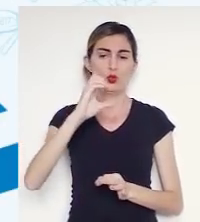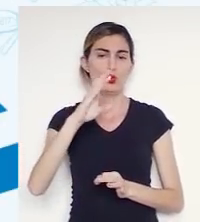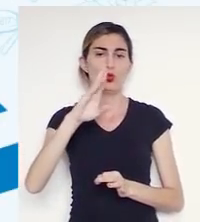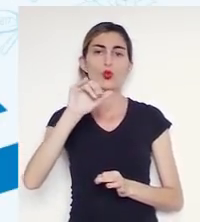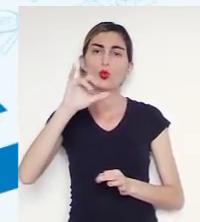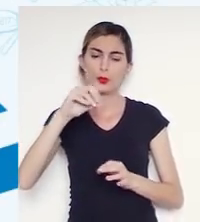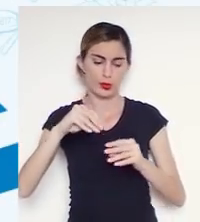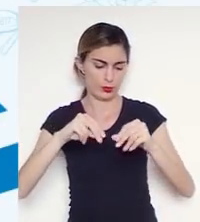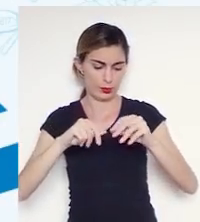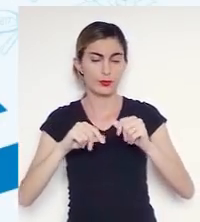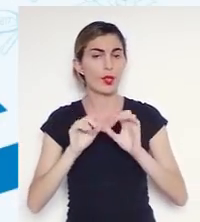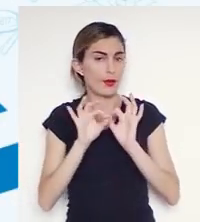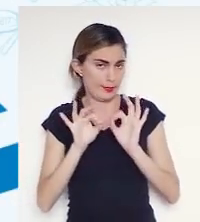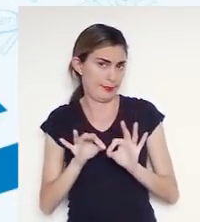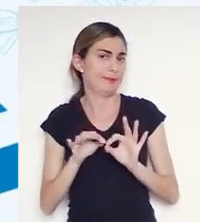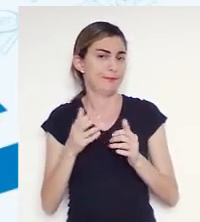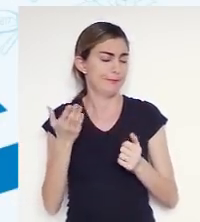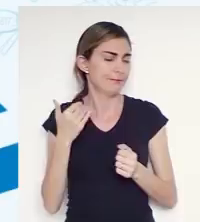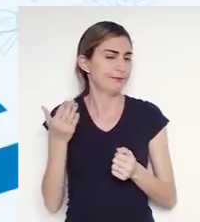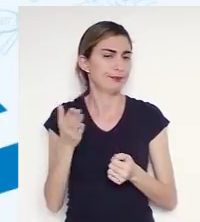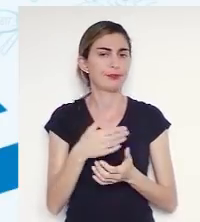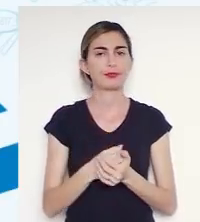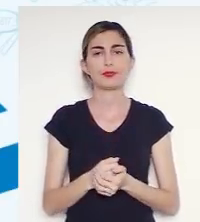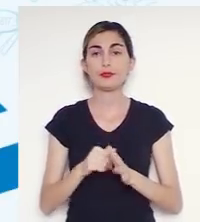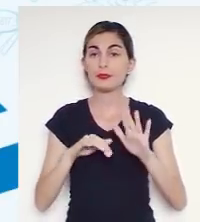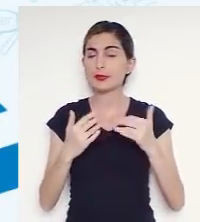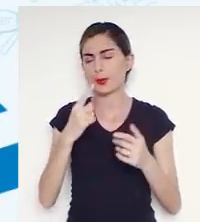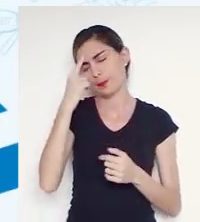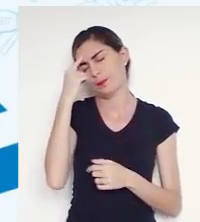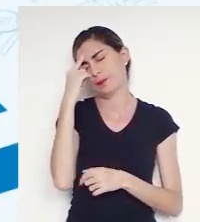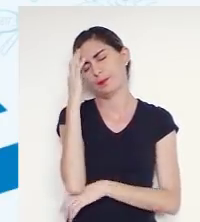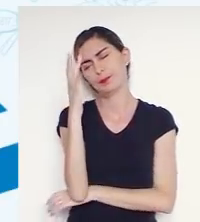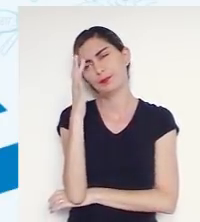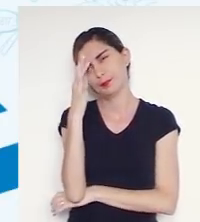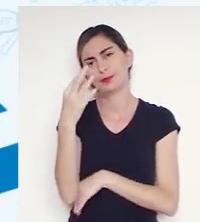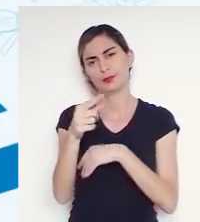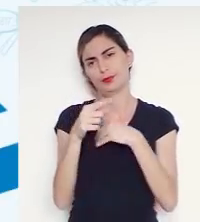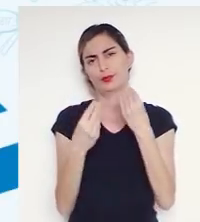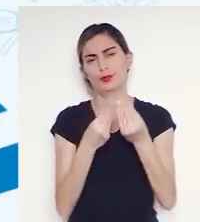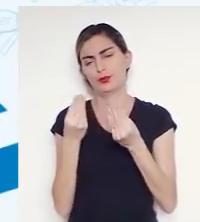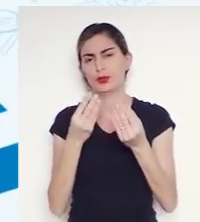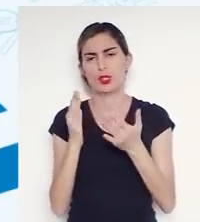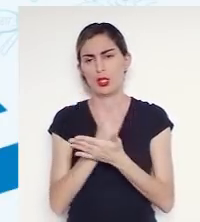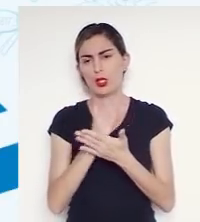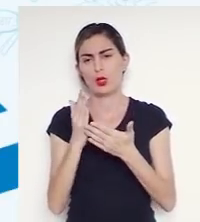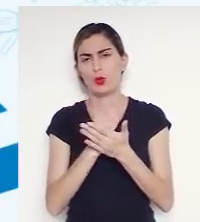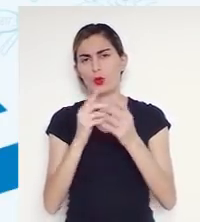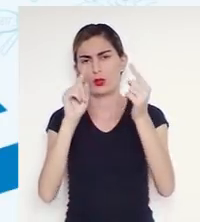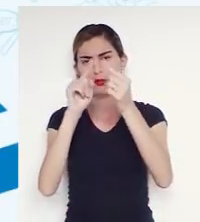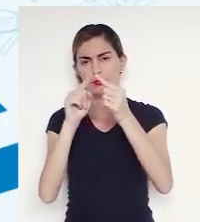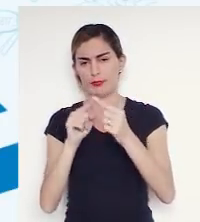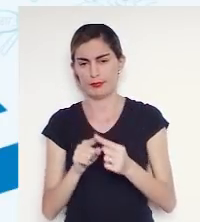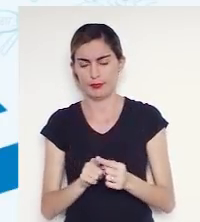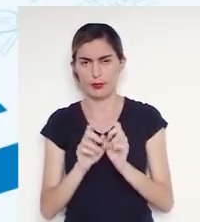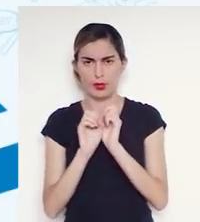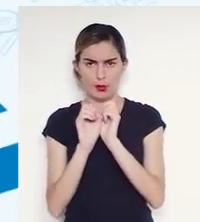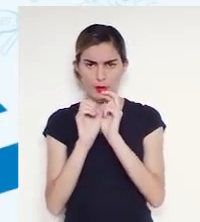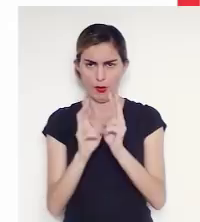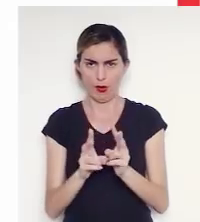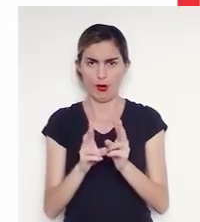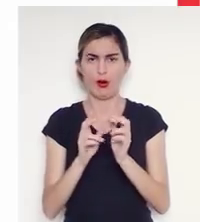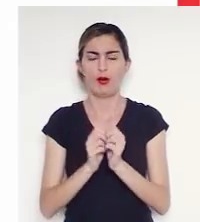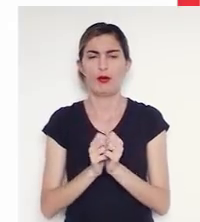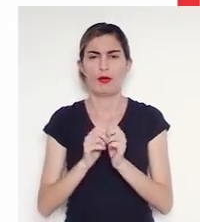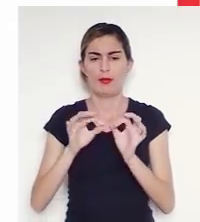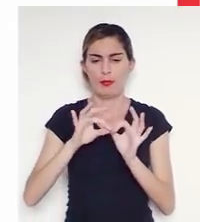de areia, ok? Vamos lá, pessoal. Olha só, queria pensar com vocês aqui agora algumas aplicações,